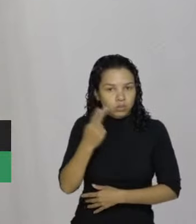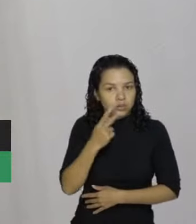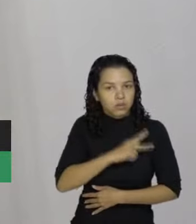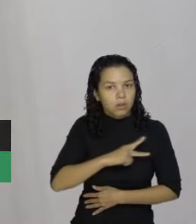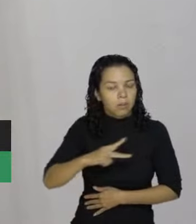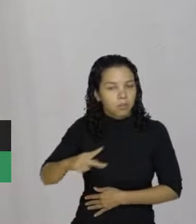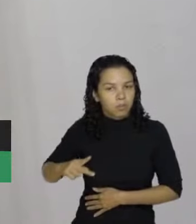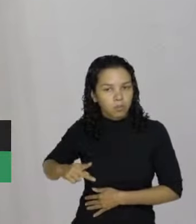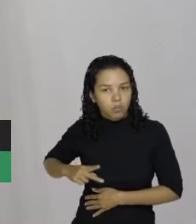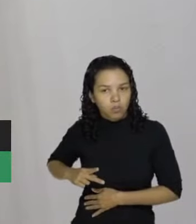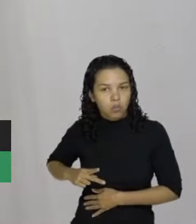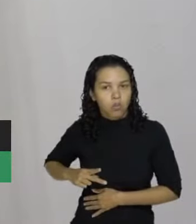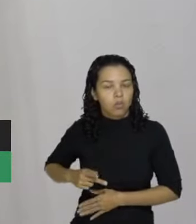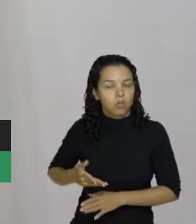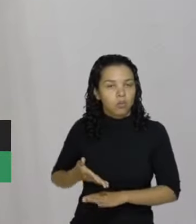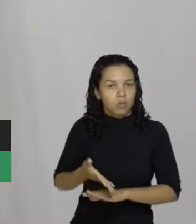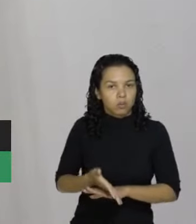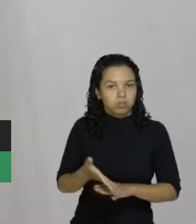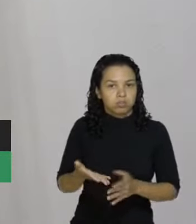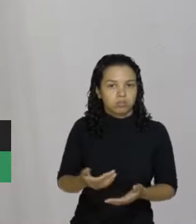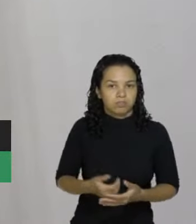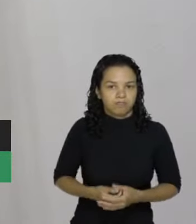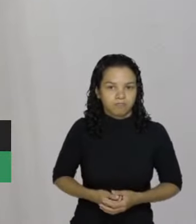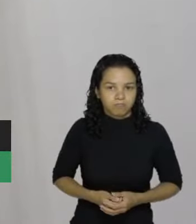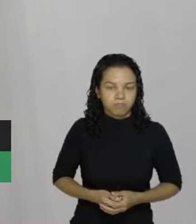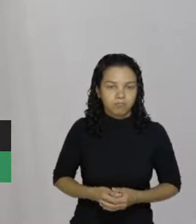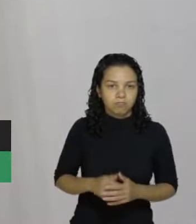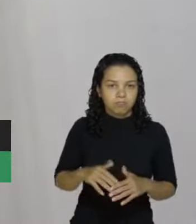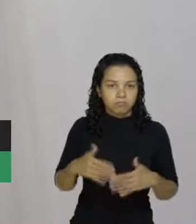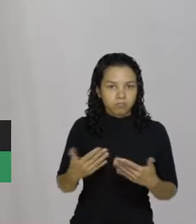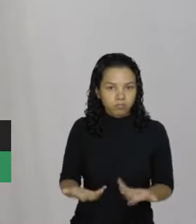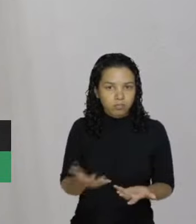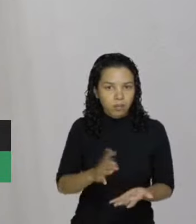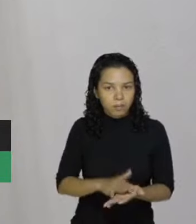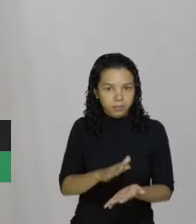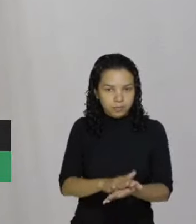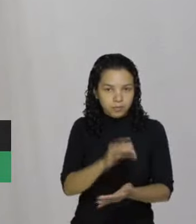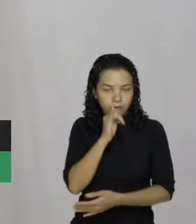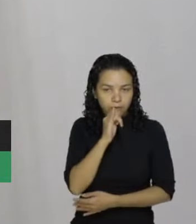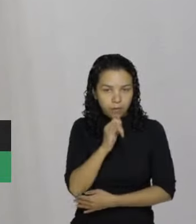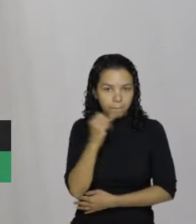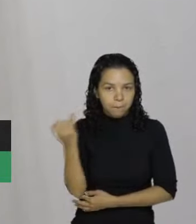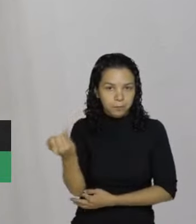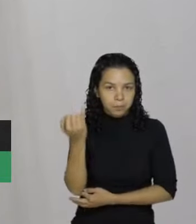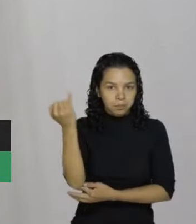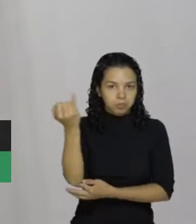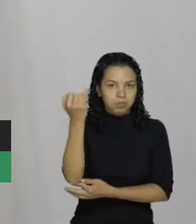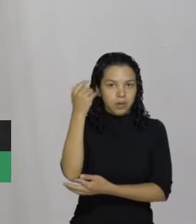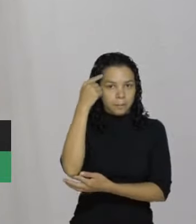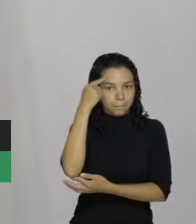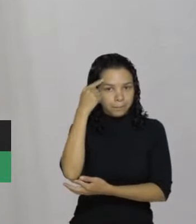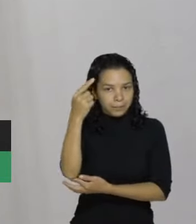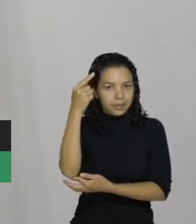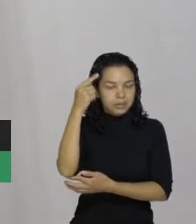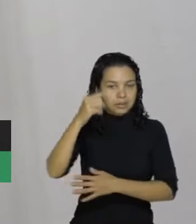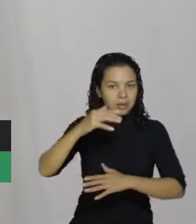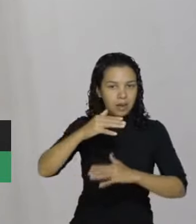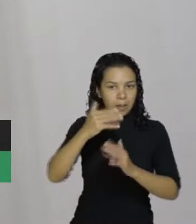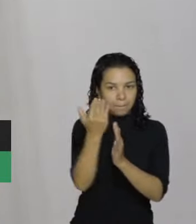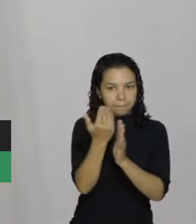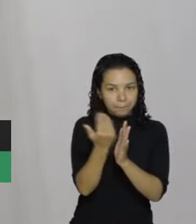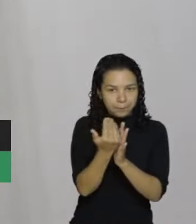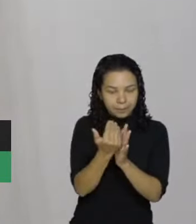relação a esses eventos extremos climáticos. Então, quero parabenizar, quero dizer da importância de se pensar em planos de